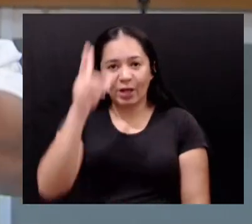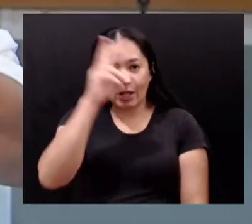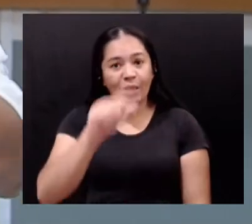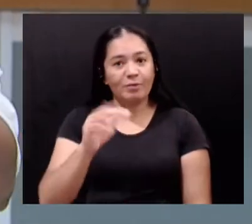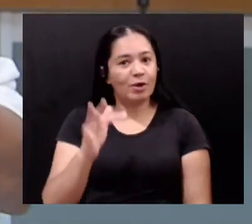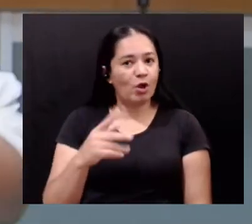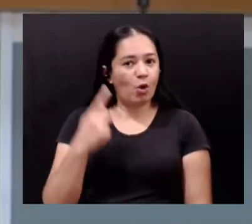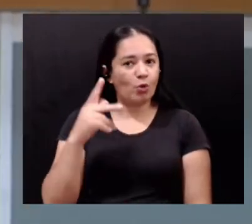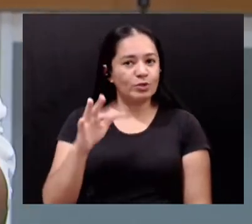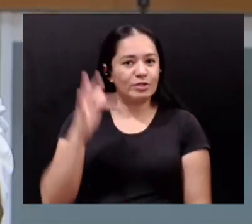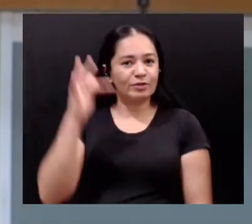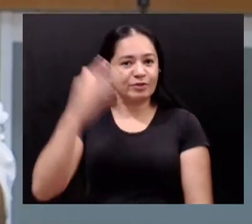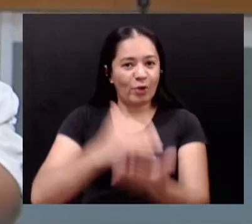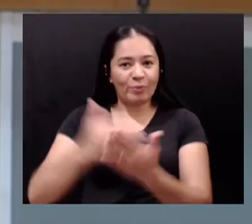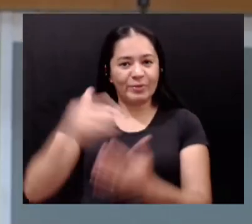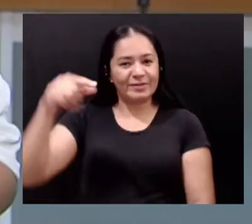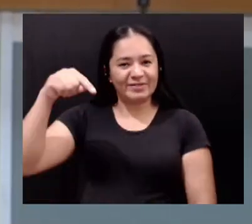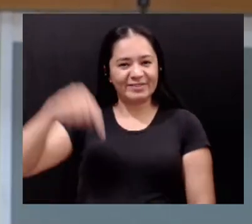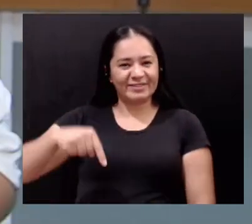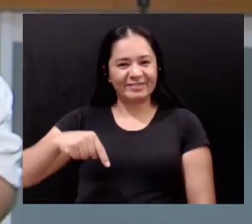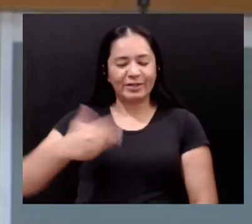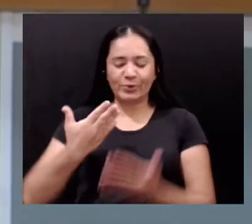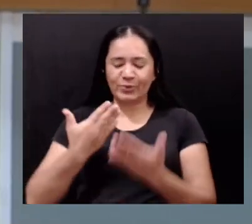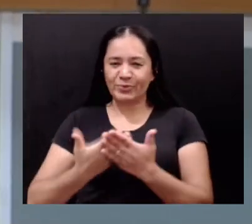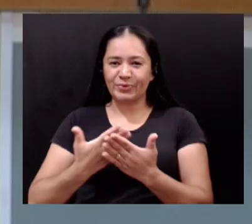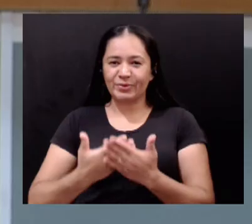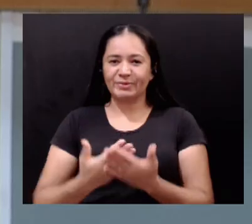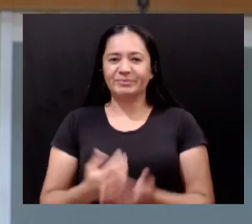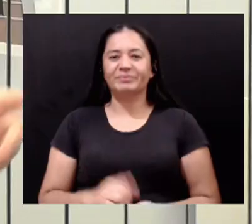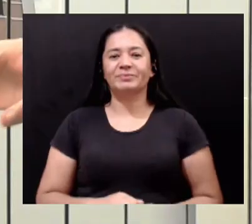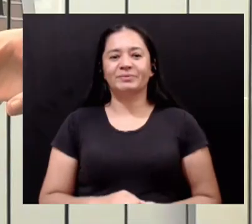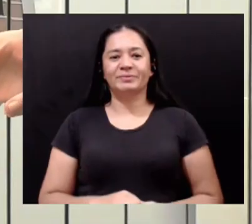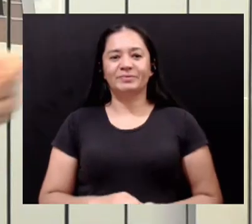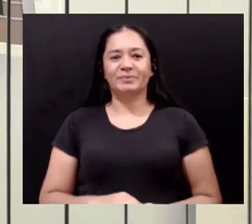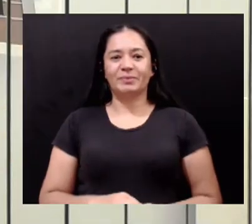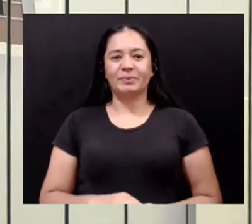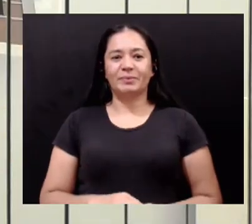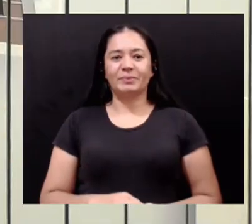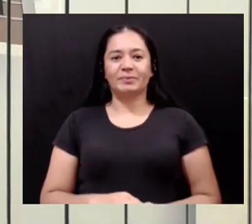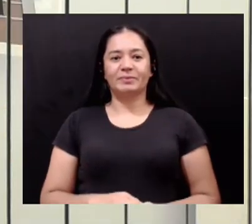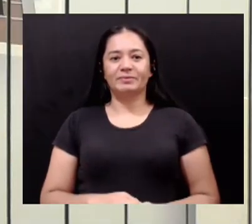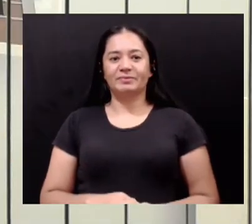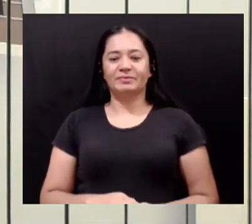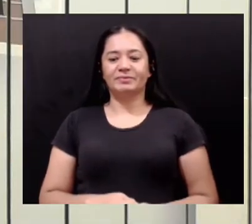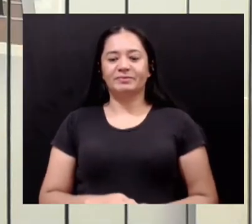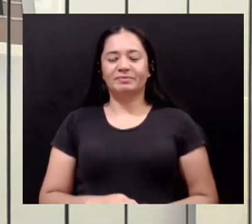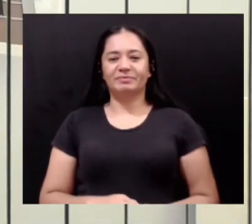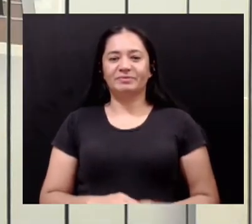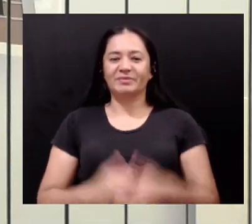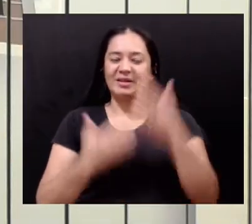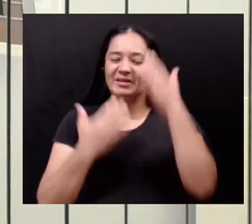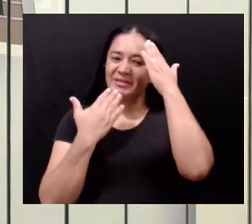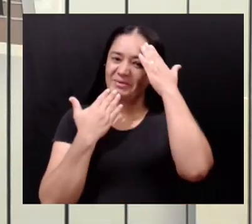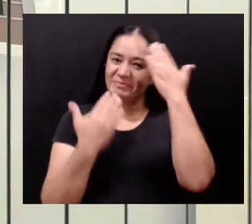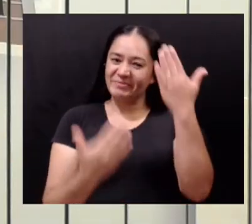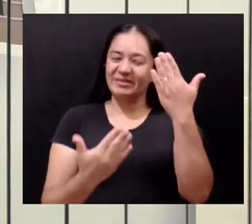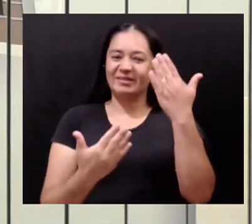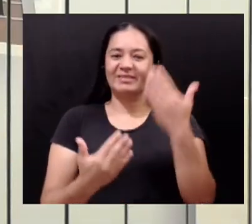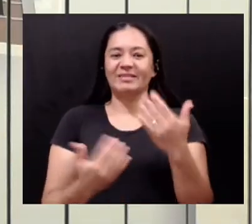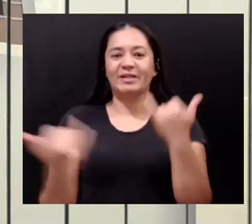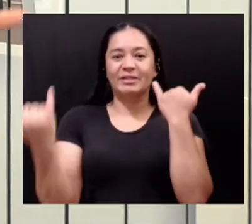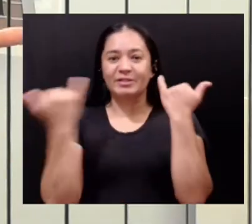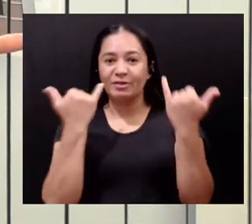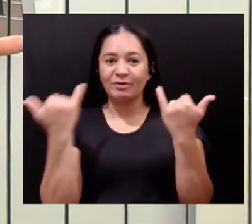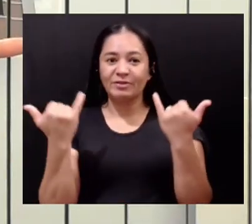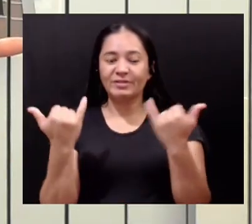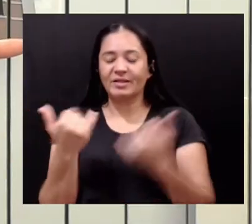começa aqui, estudando. É com você aí do estúdio. Muito obrigado, Luana Galiza, pelas informações. Quero agradecer